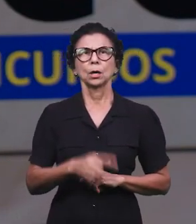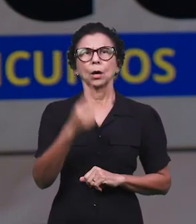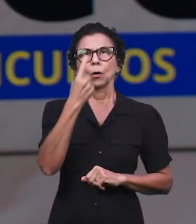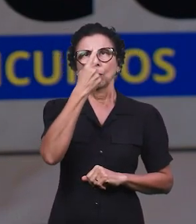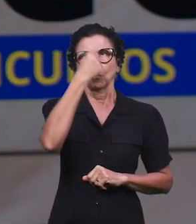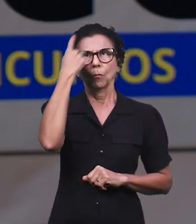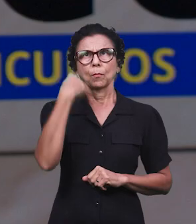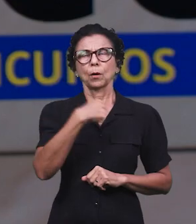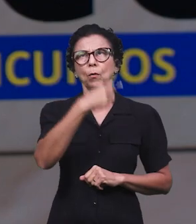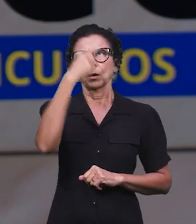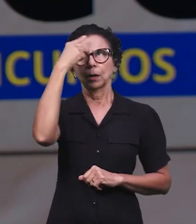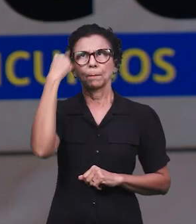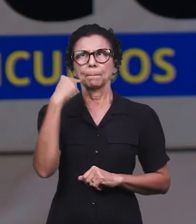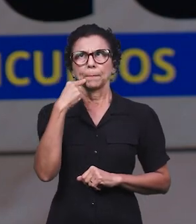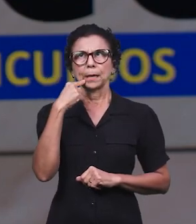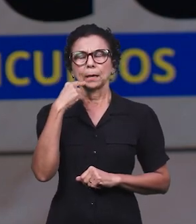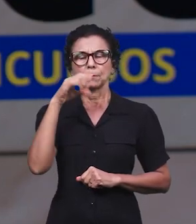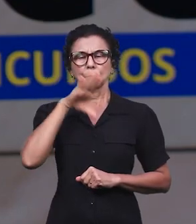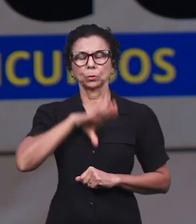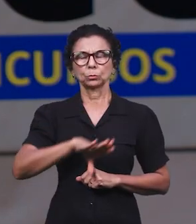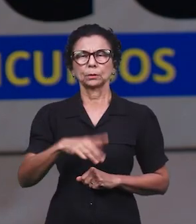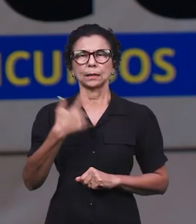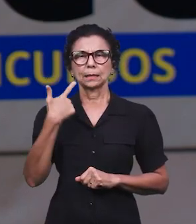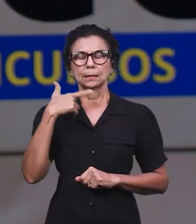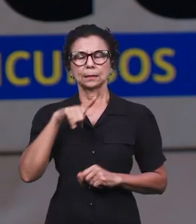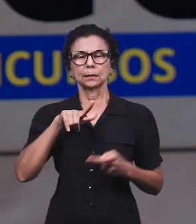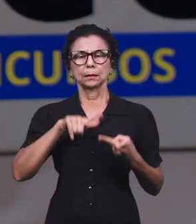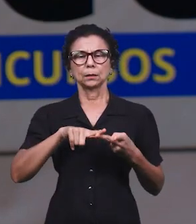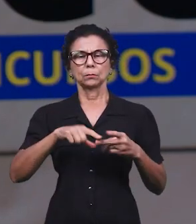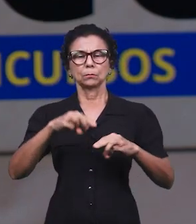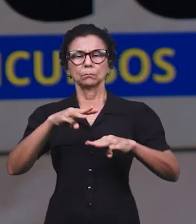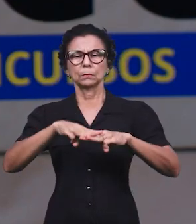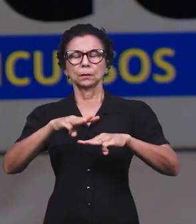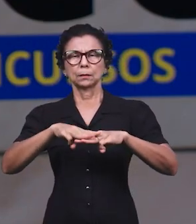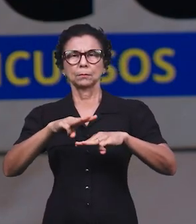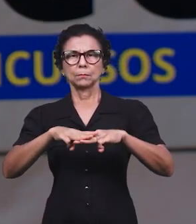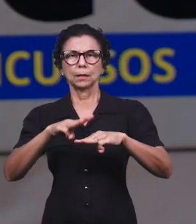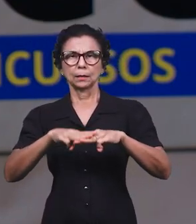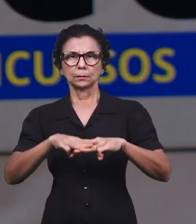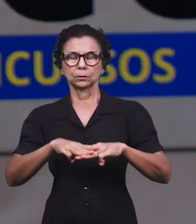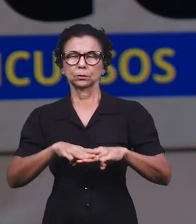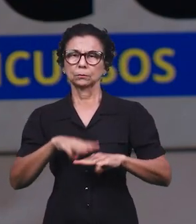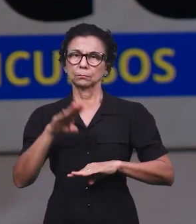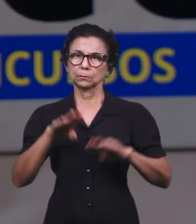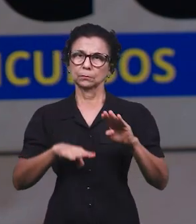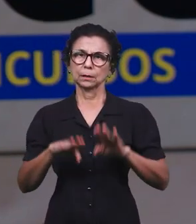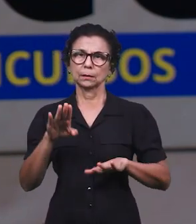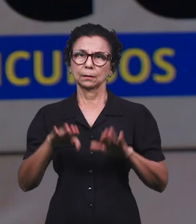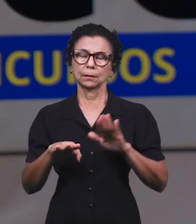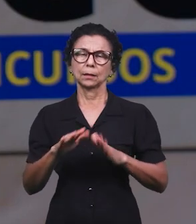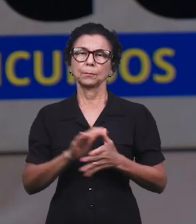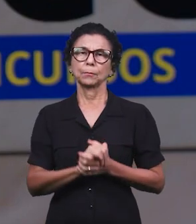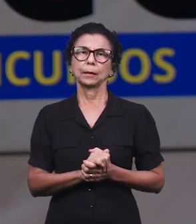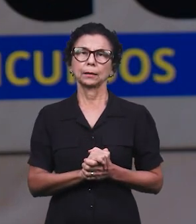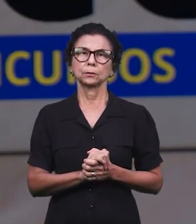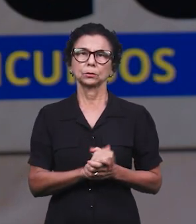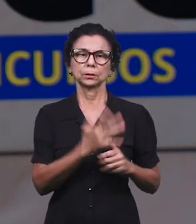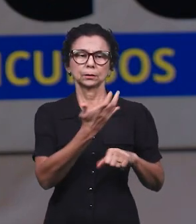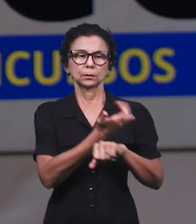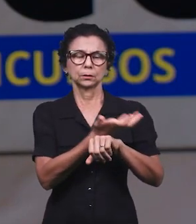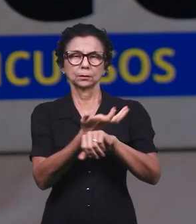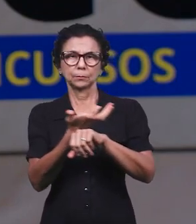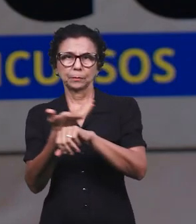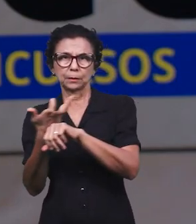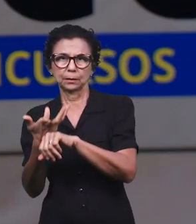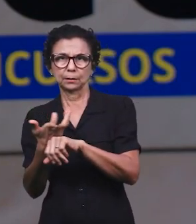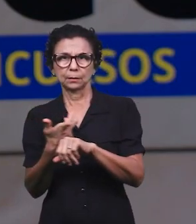depois 1h30 de matemática, de acordo aí com a grade que vai ser oferecida, tá bom? Então, você já tem aquela rotina